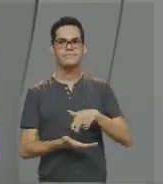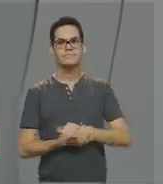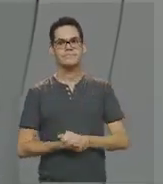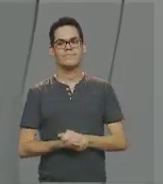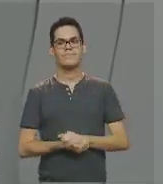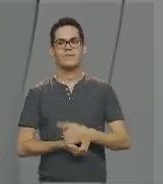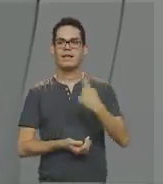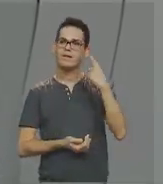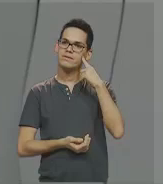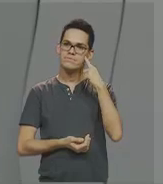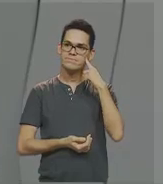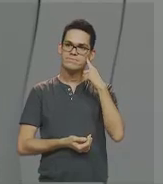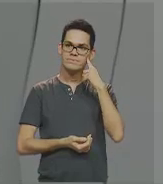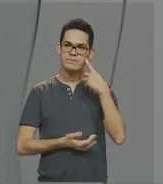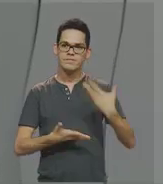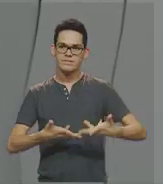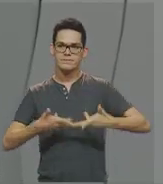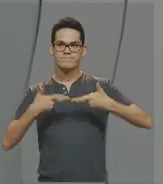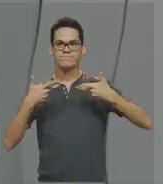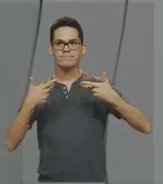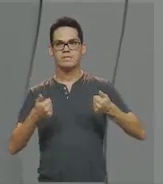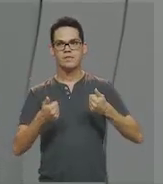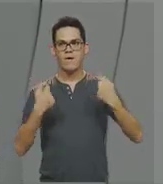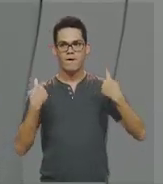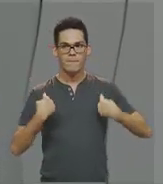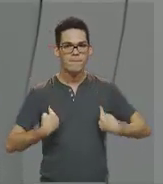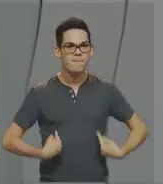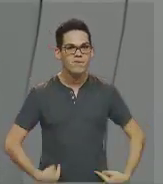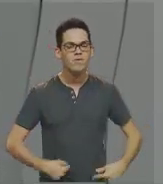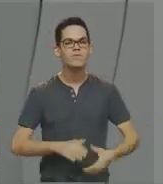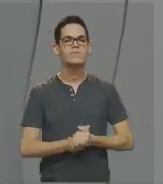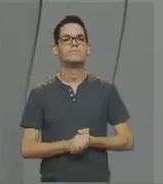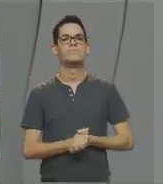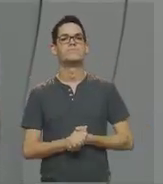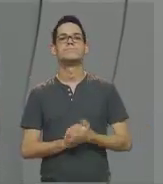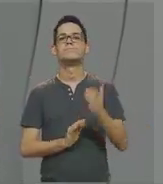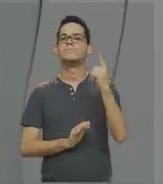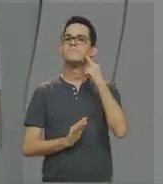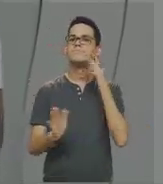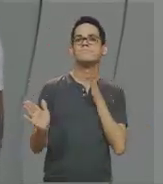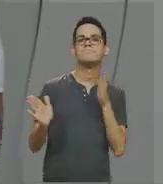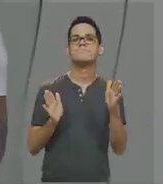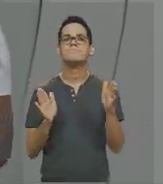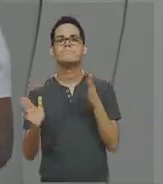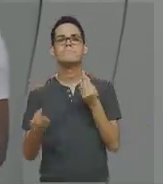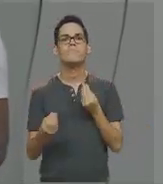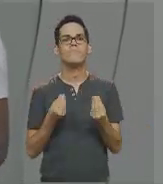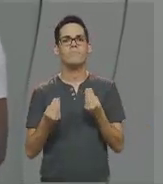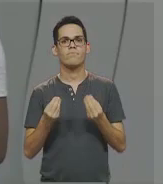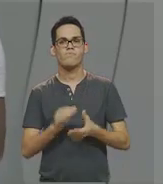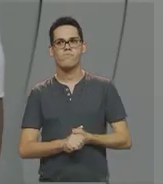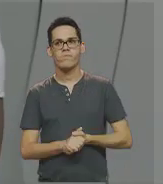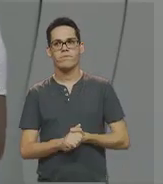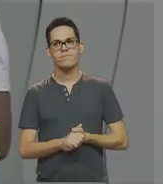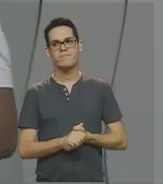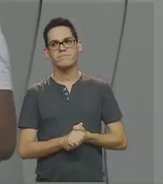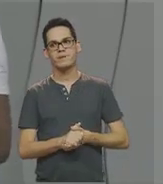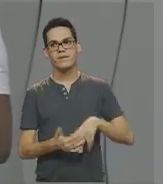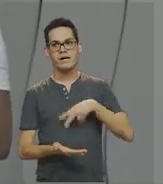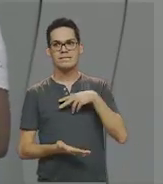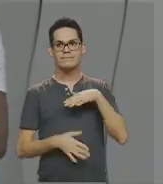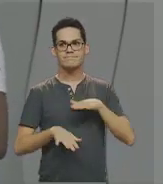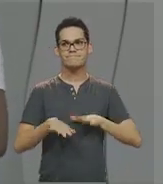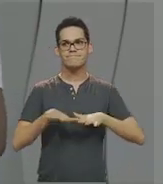aprimorar a coordenação motora do meu corpo, eu entender mais sobre o tempo, né? Ou seja, quando eu faço um movimento, o